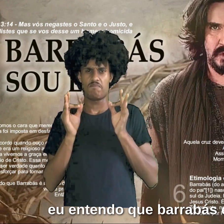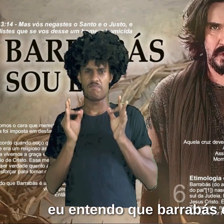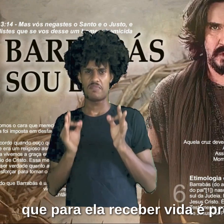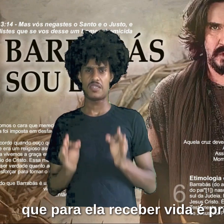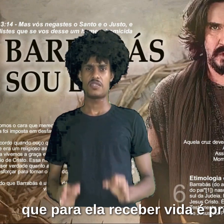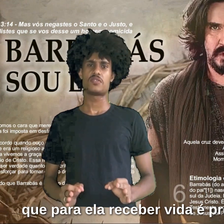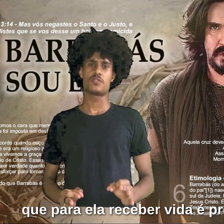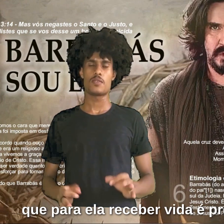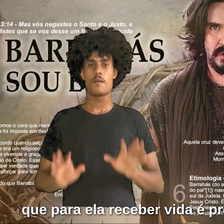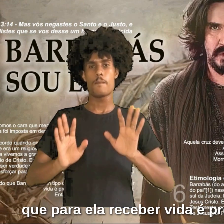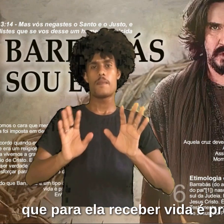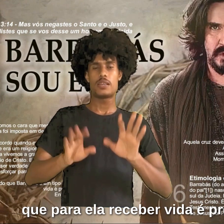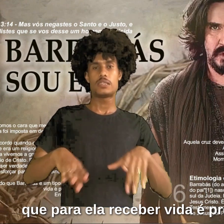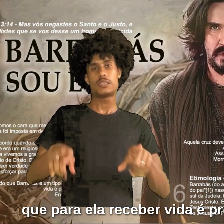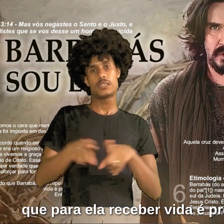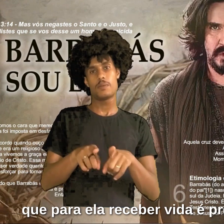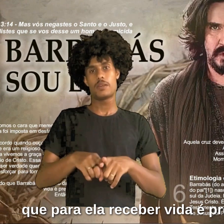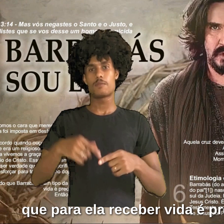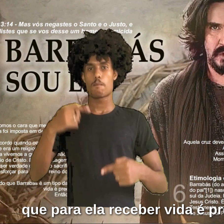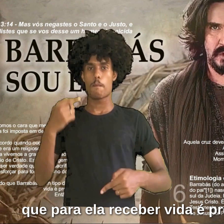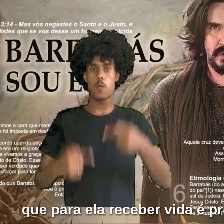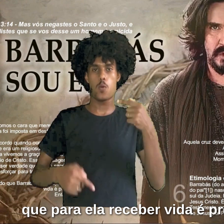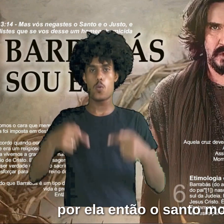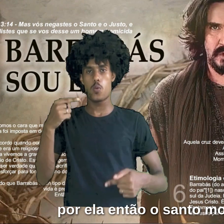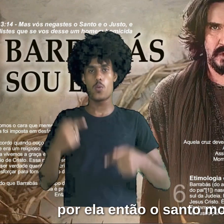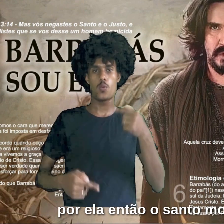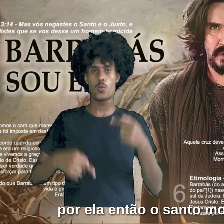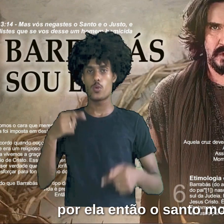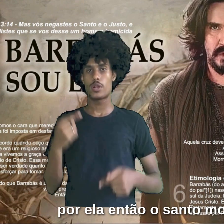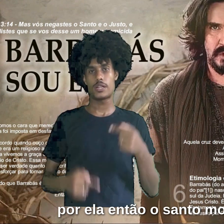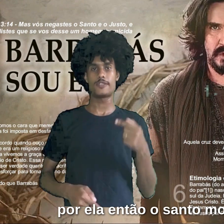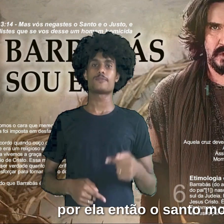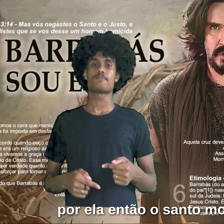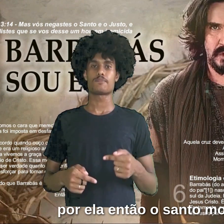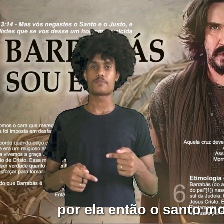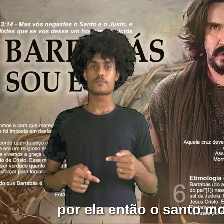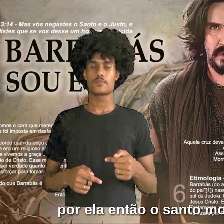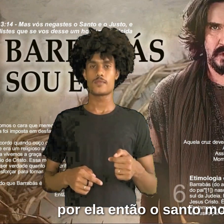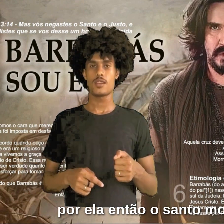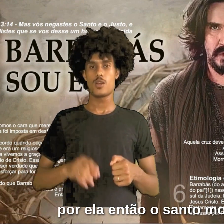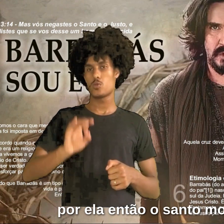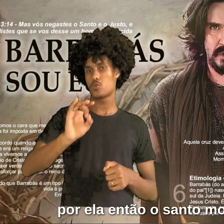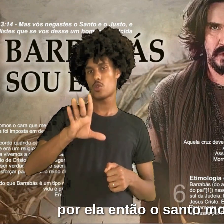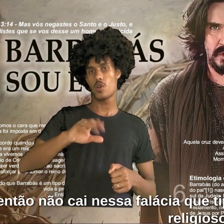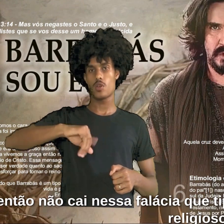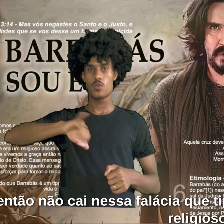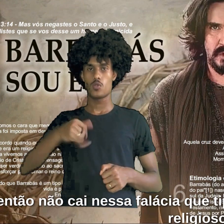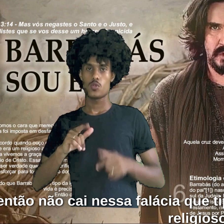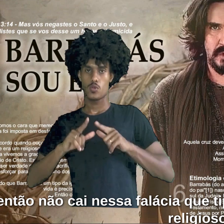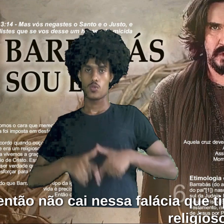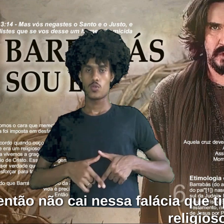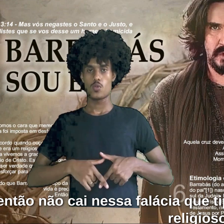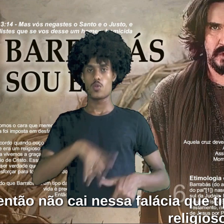tipo da igreja que para ela receber vida é preciso que Jesus morra por ela. Então o santo morre pelo pecador. Então não caia nessa